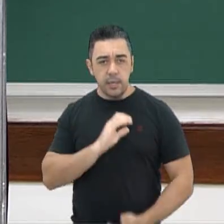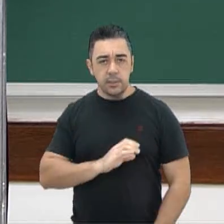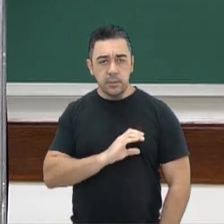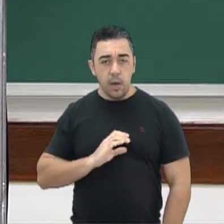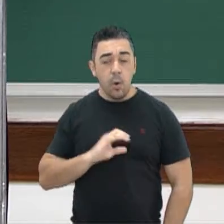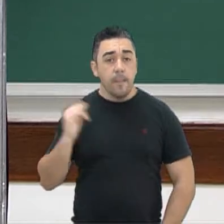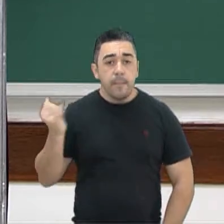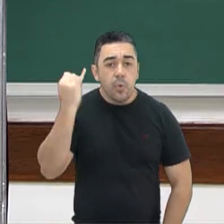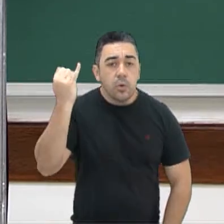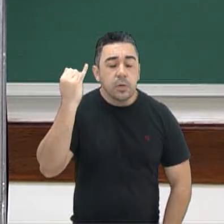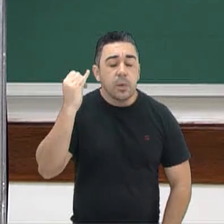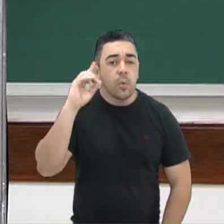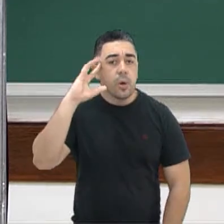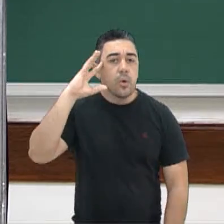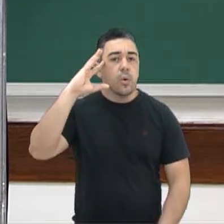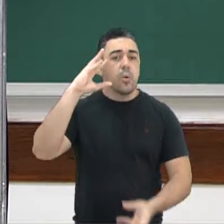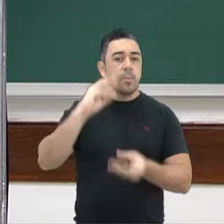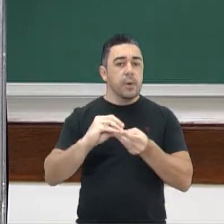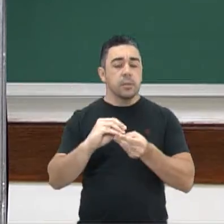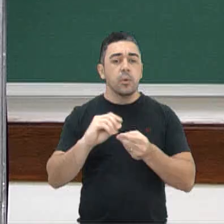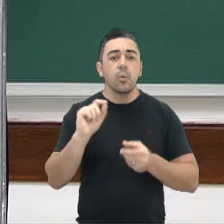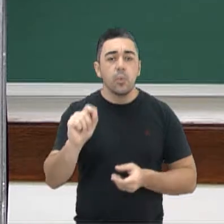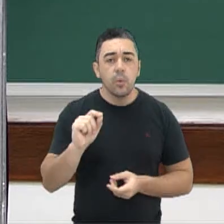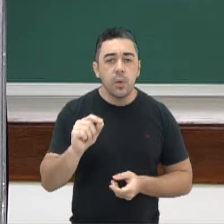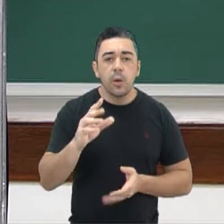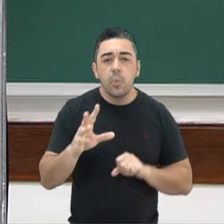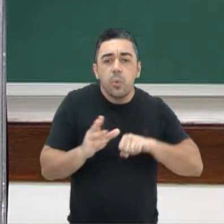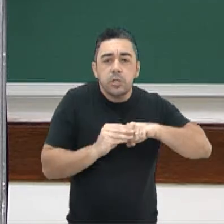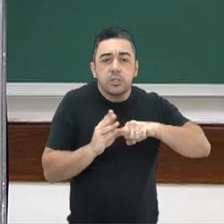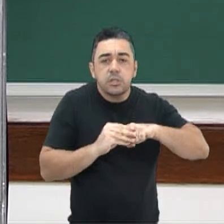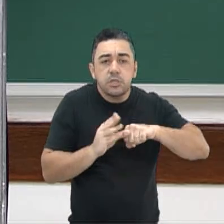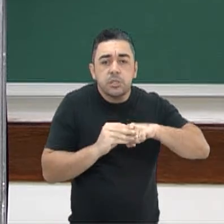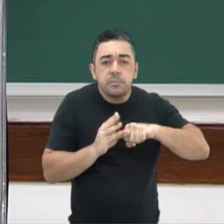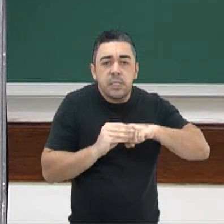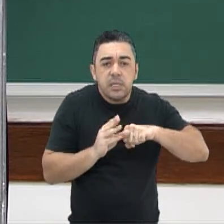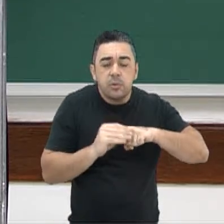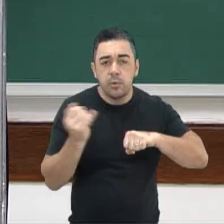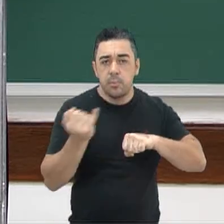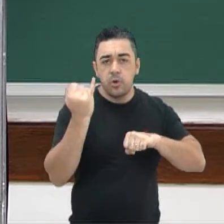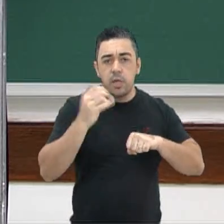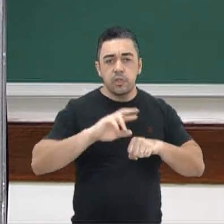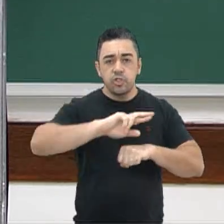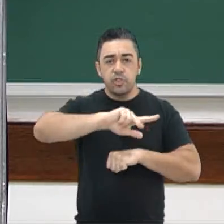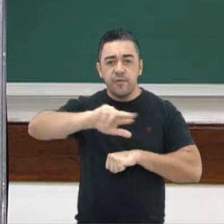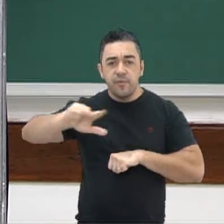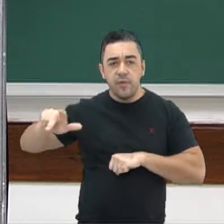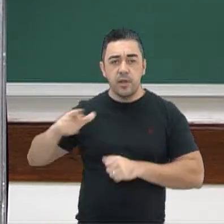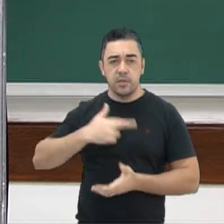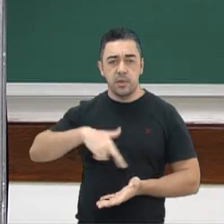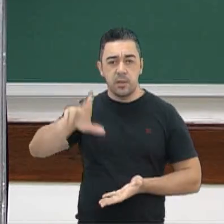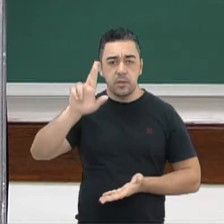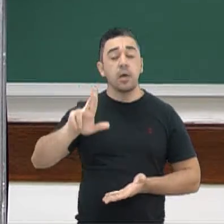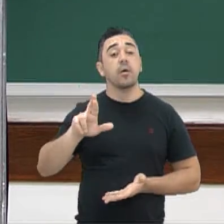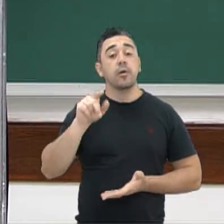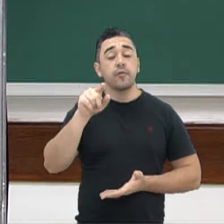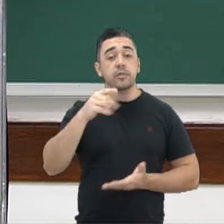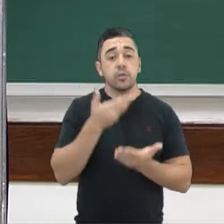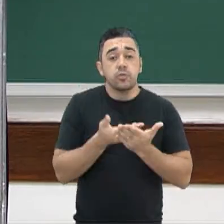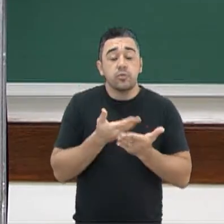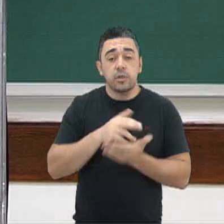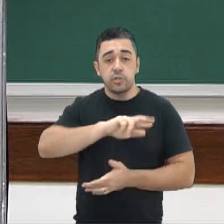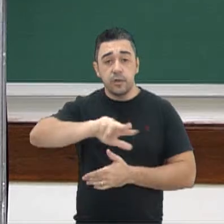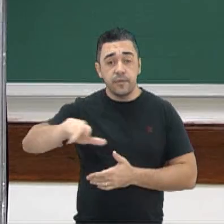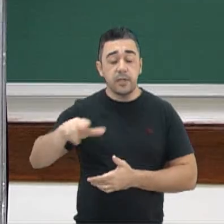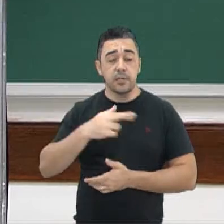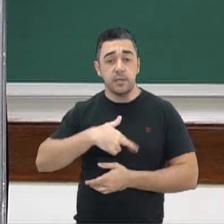importante disso tudo, relembrando, retomando, é o conhecimento sobre a diversidade religiosa. Quando você estuda a